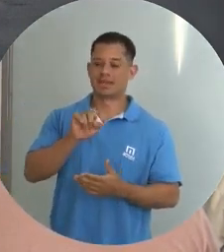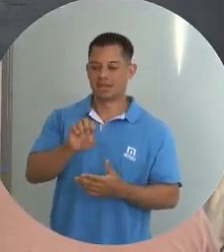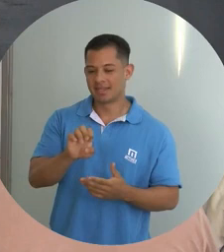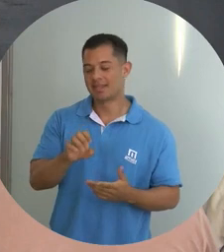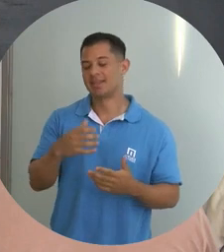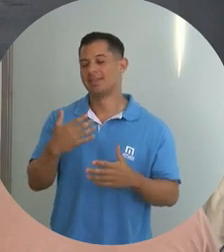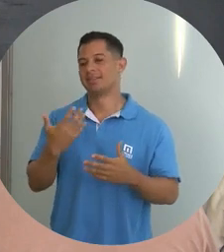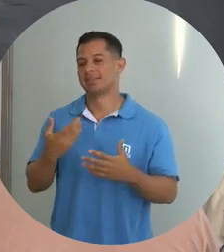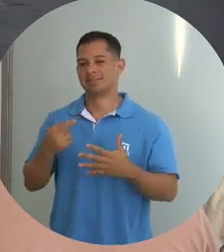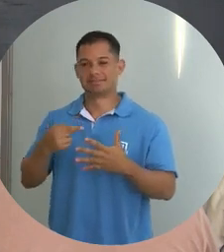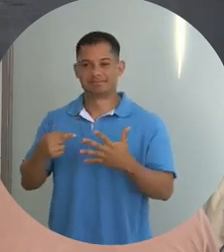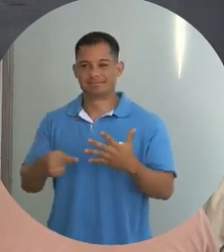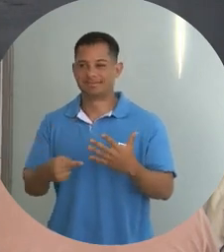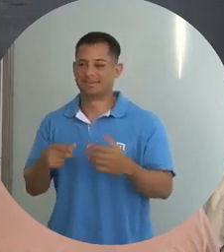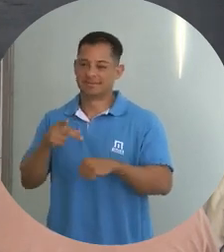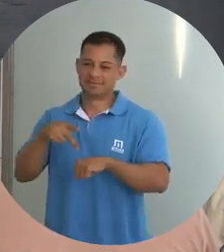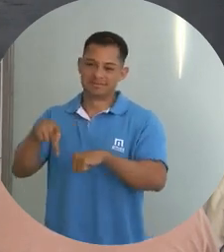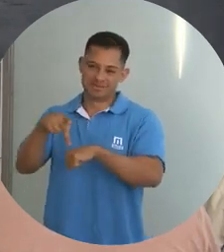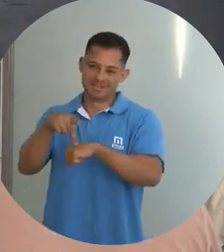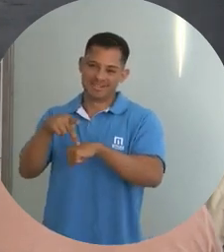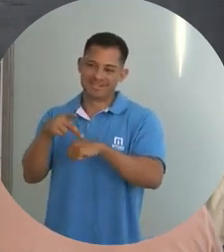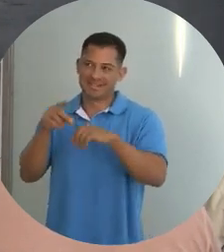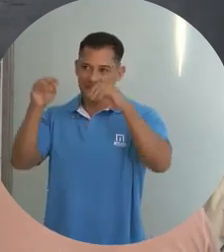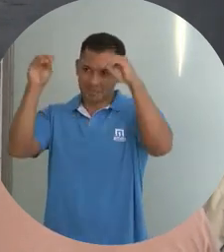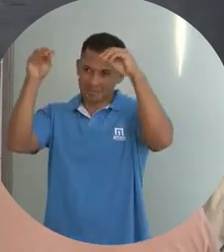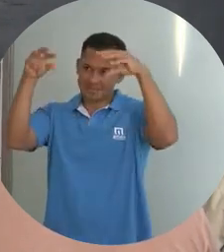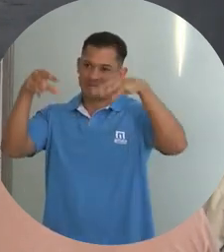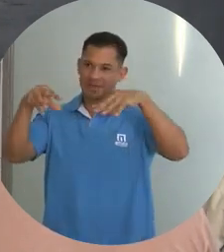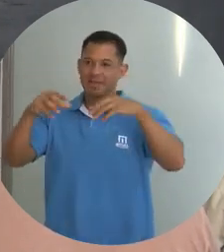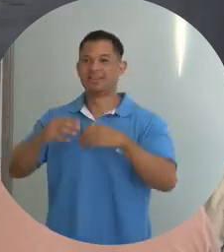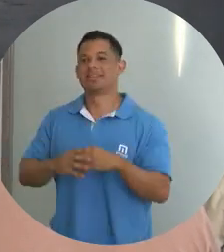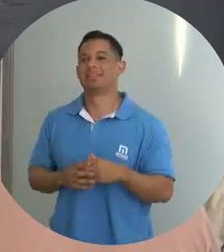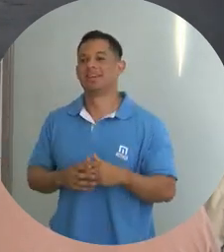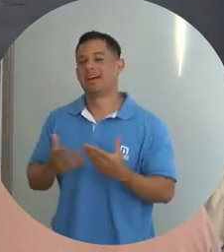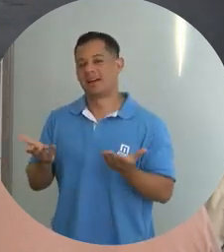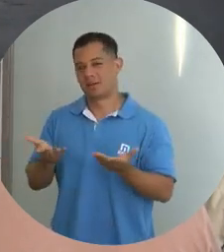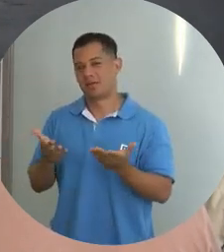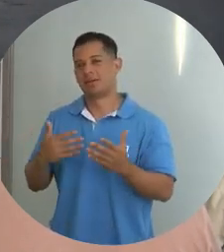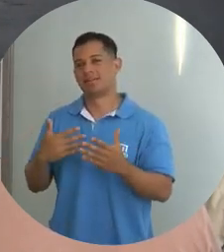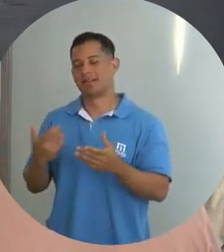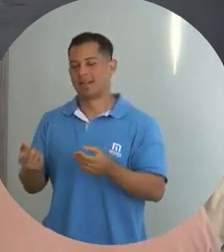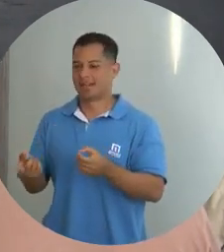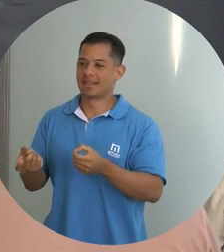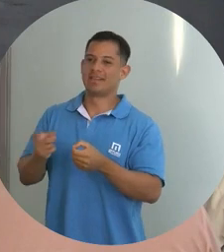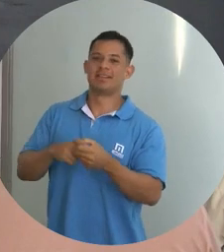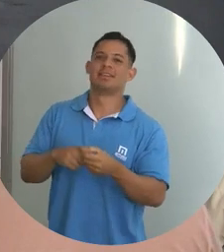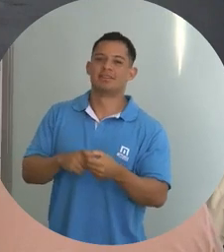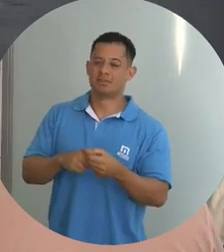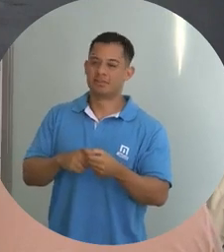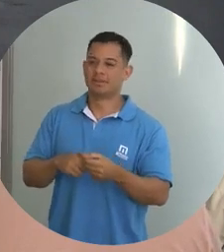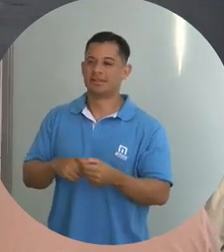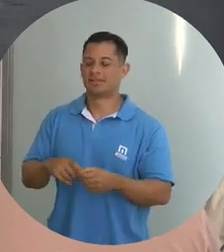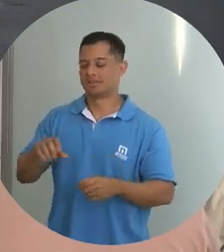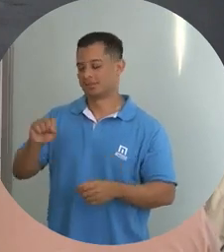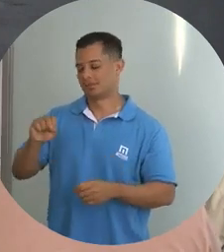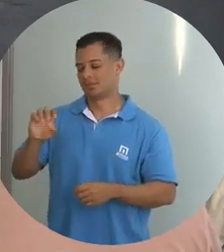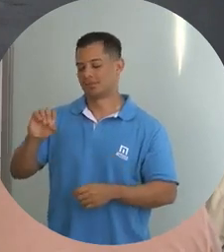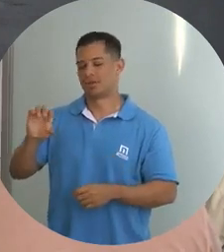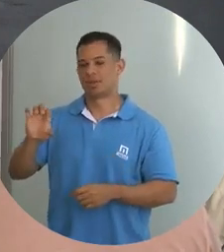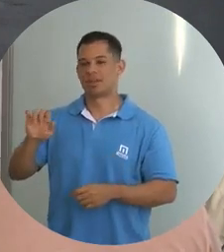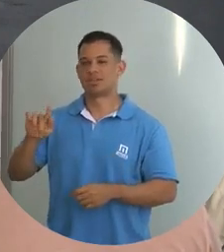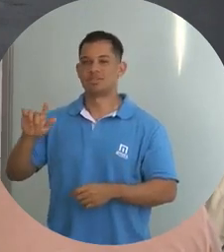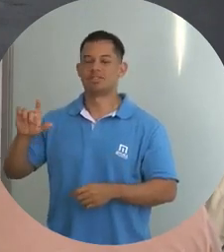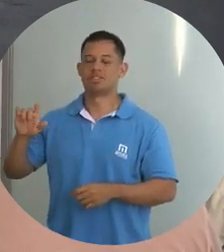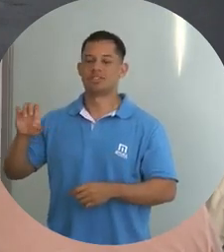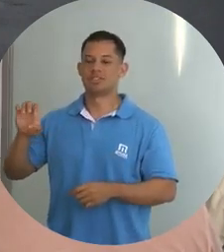é abençoado. E agora estão retomando, então a Suegel já está nessa segunda fase aí, com